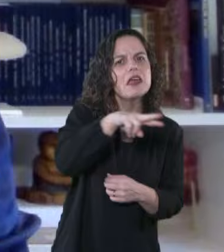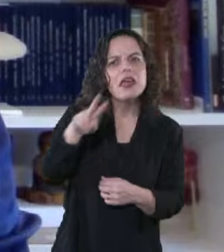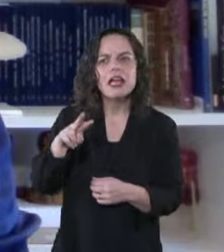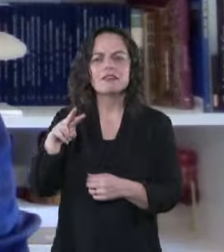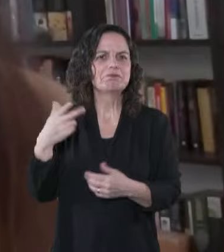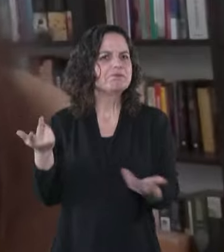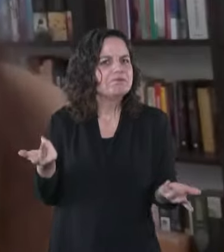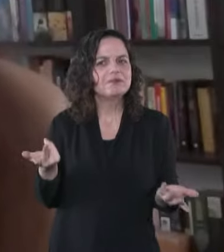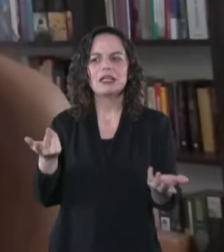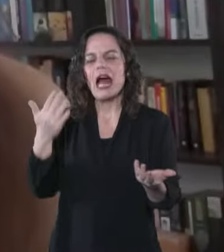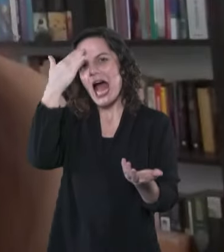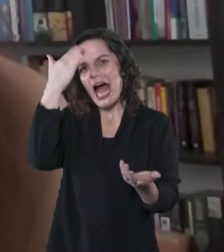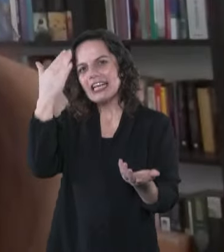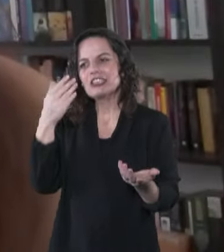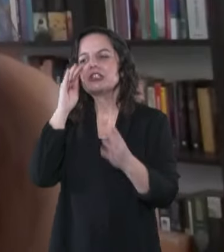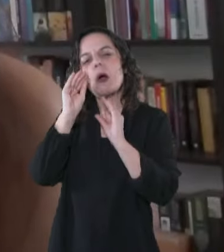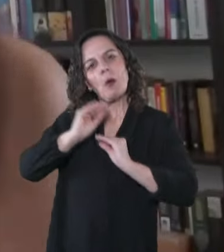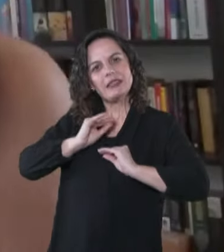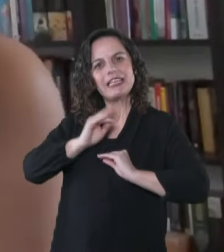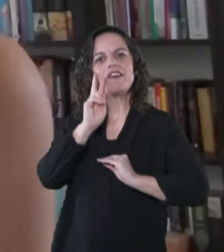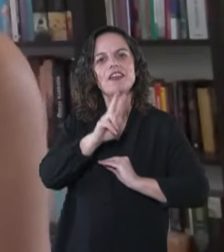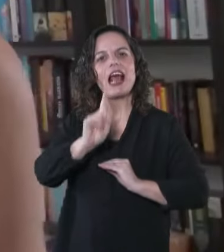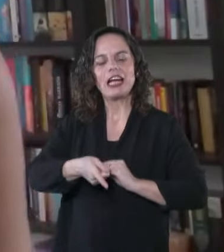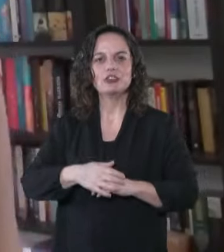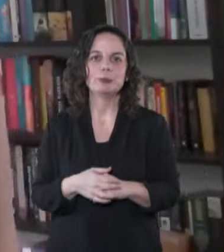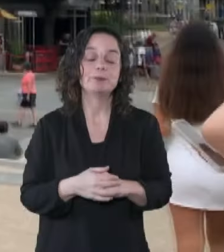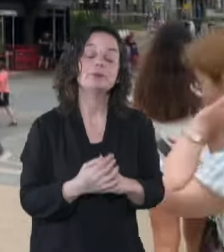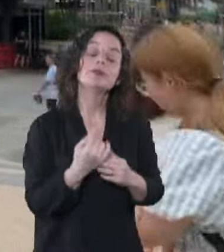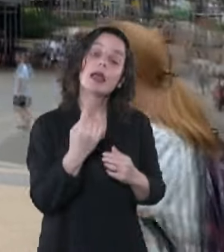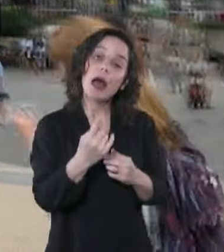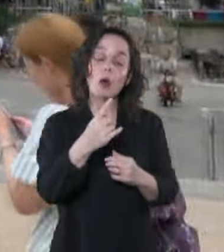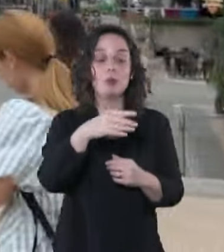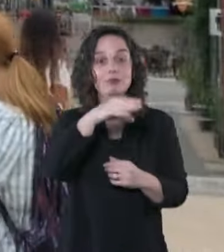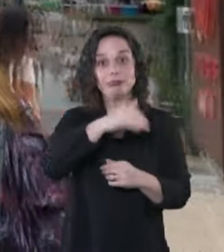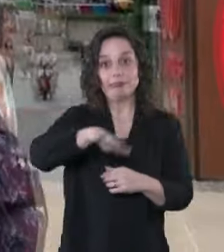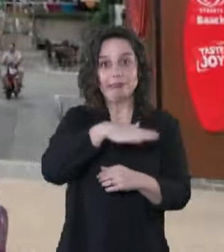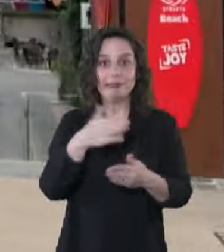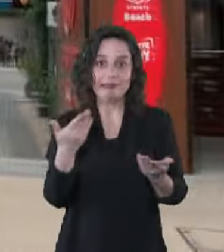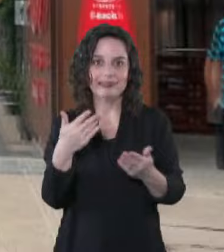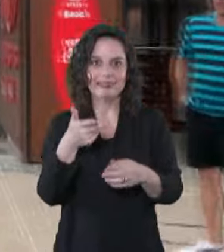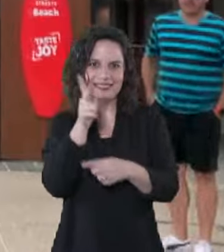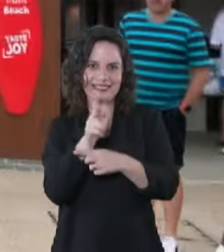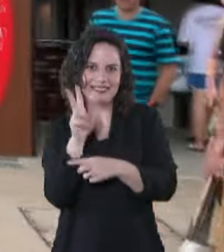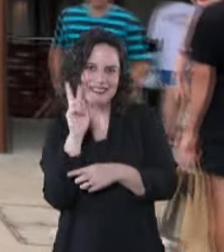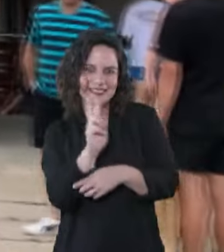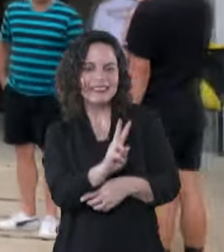que eu recomendaria? Um sítio chamado South Bank, que é na margem do rio,